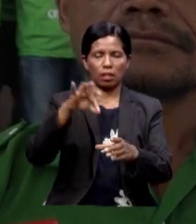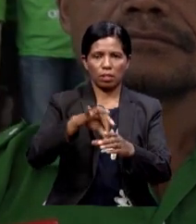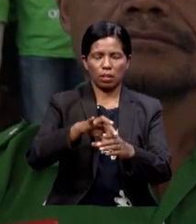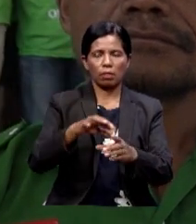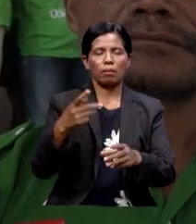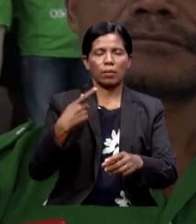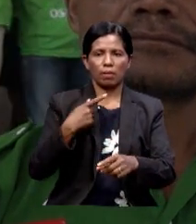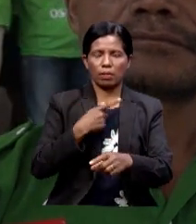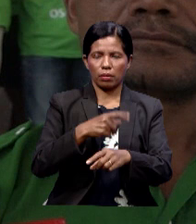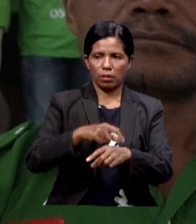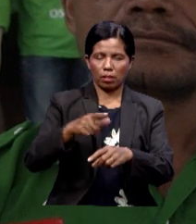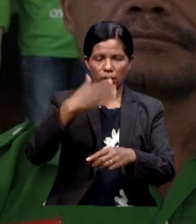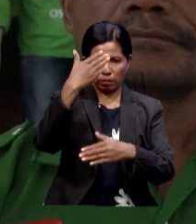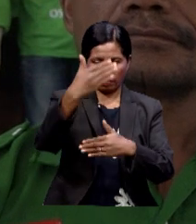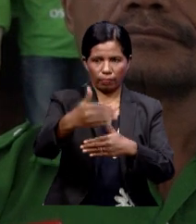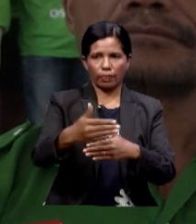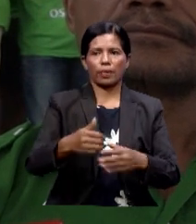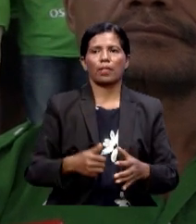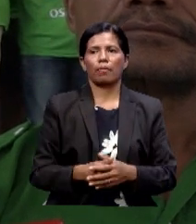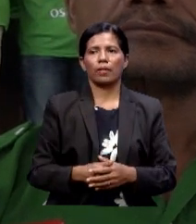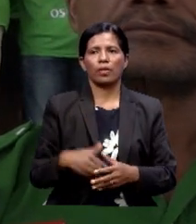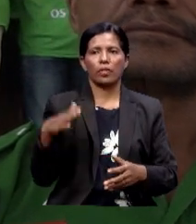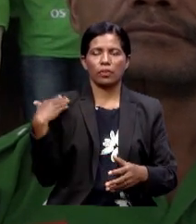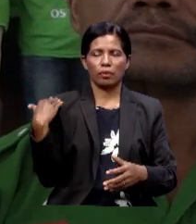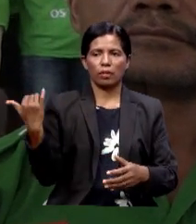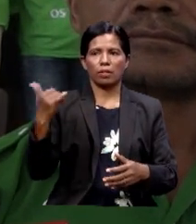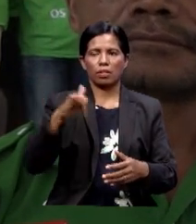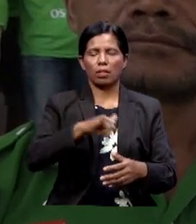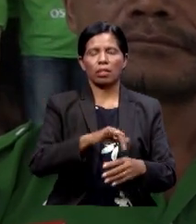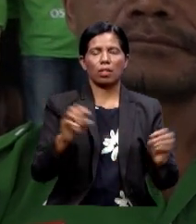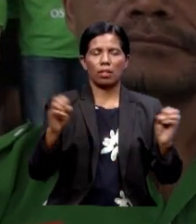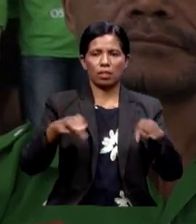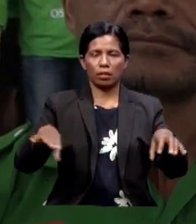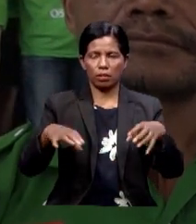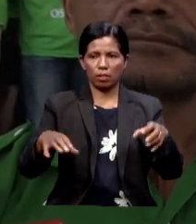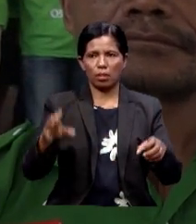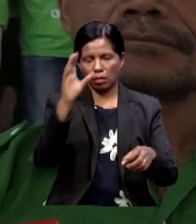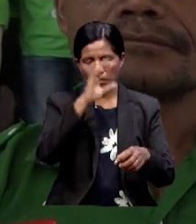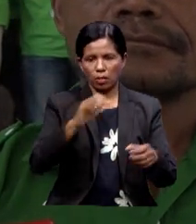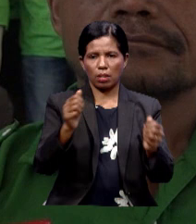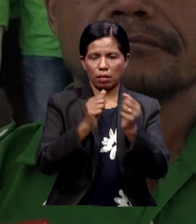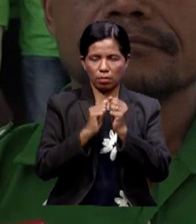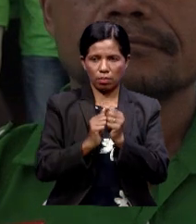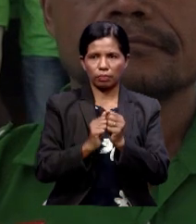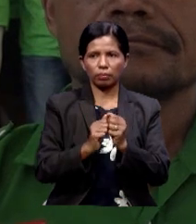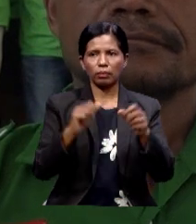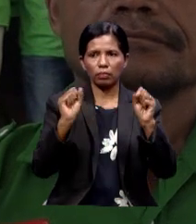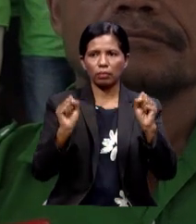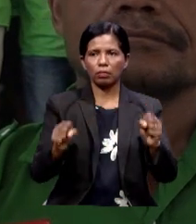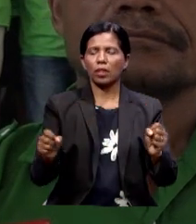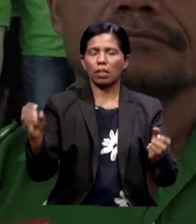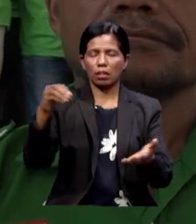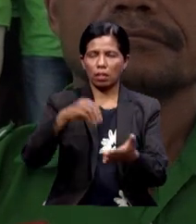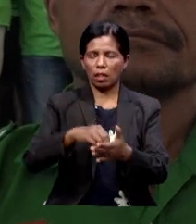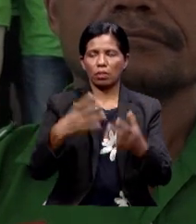nebe makatumai ne hahu ona katak joven desemprego sira serviço lae buka malon hodi junta